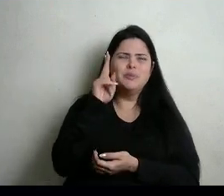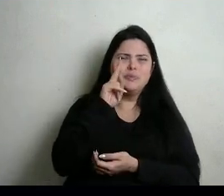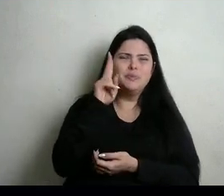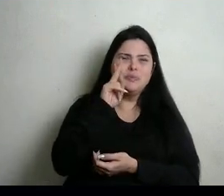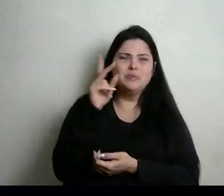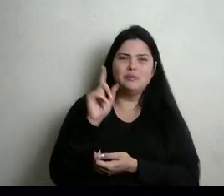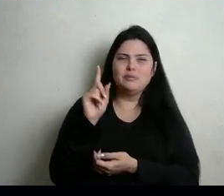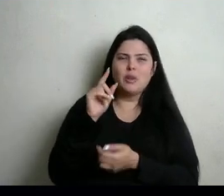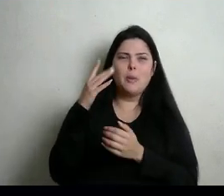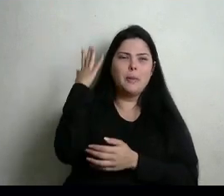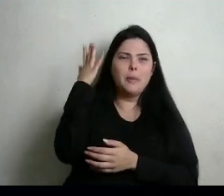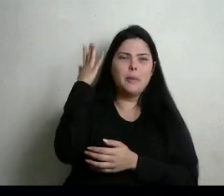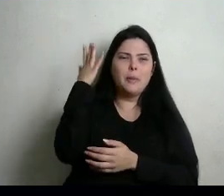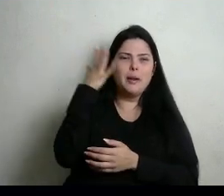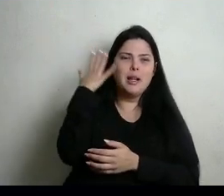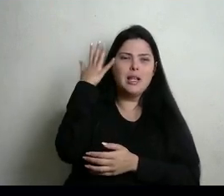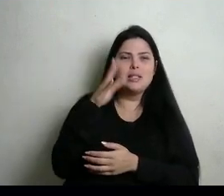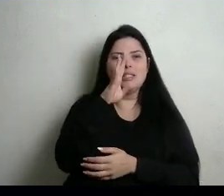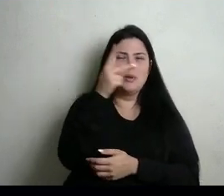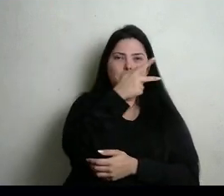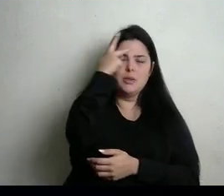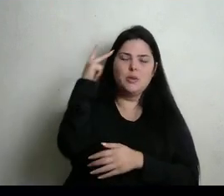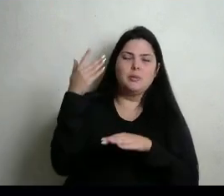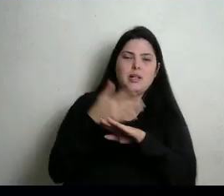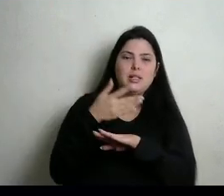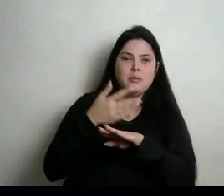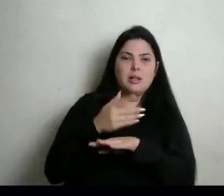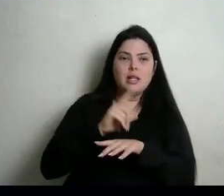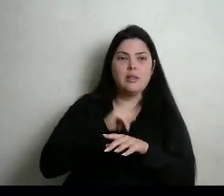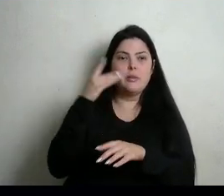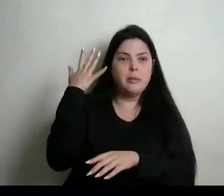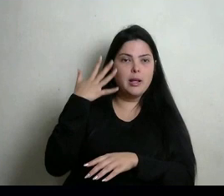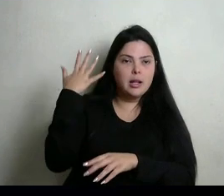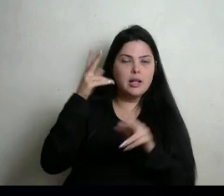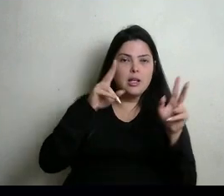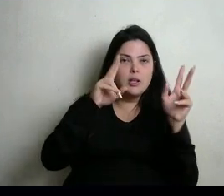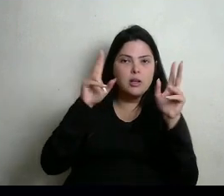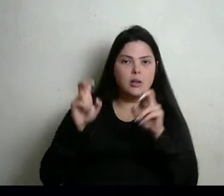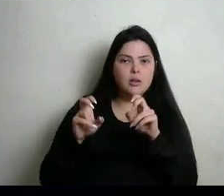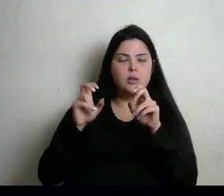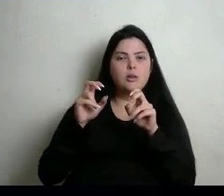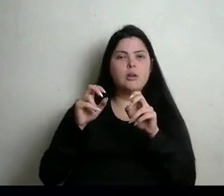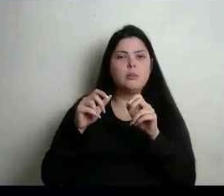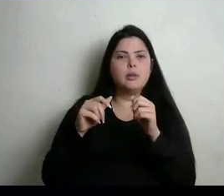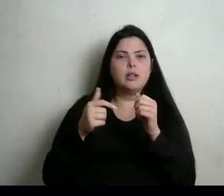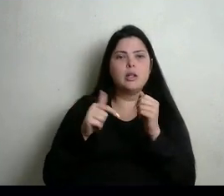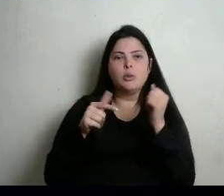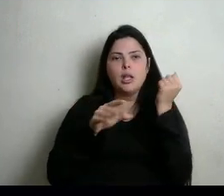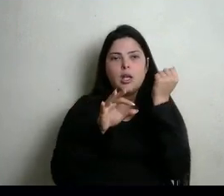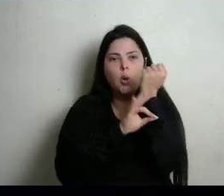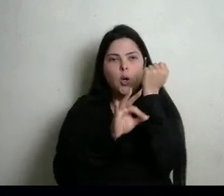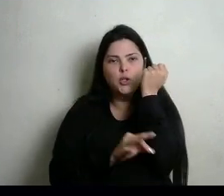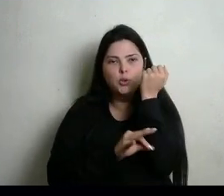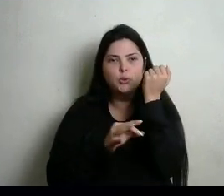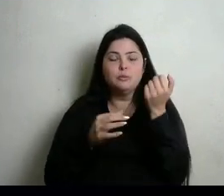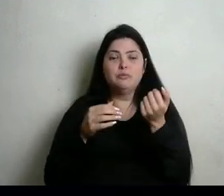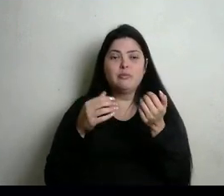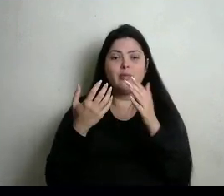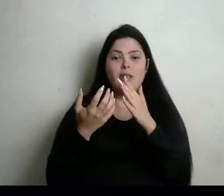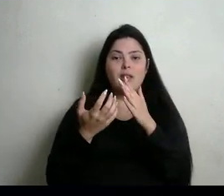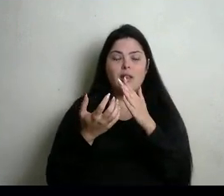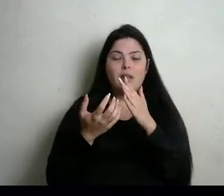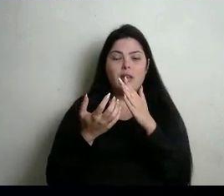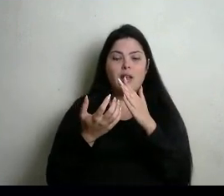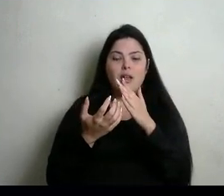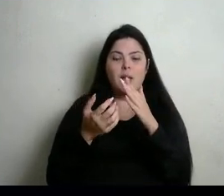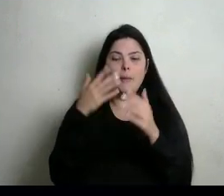palestra que era e também não lembro as pessoas, mas teve uma palestra sobre no code. E nessa palestra de No Code, o